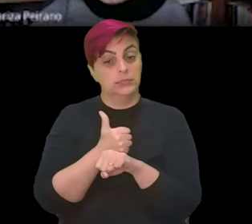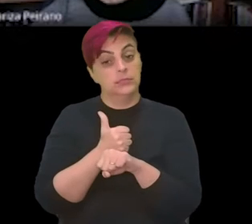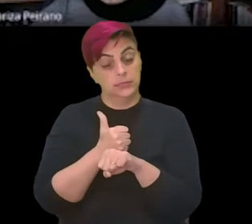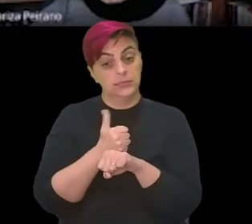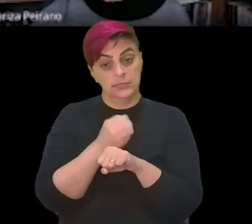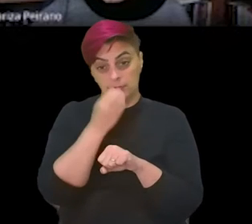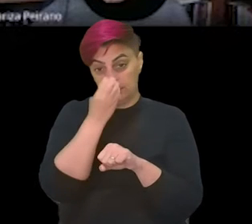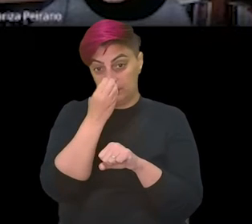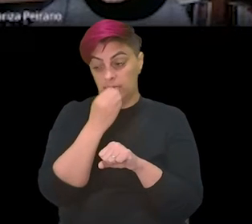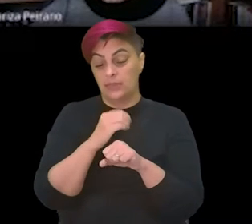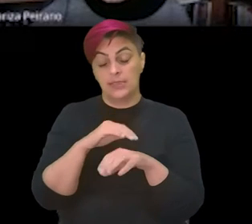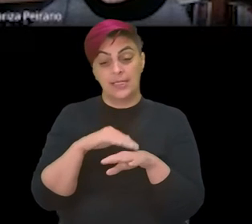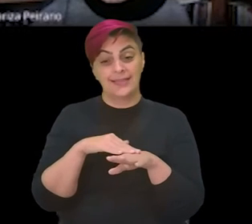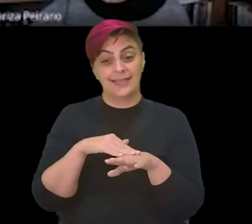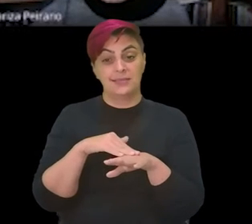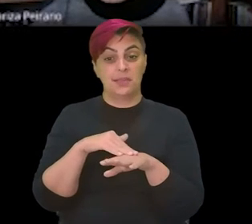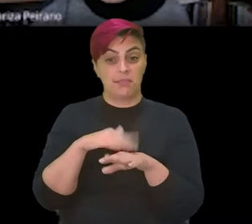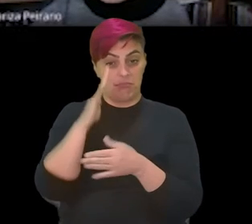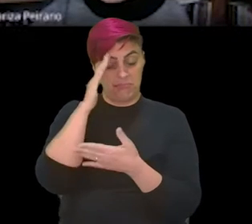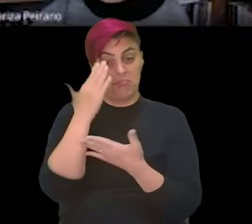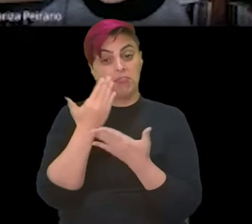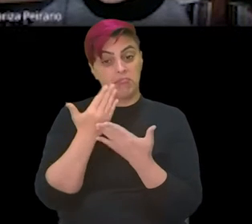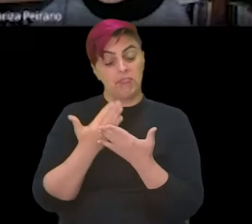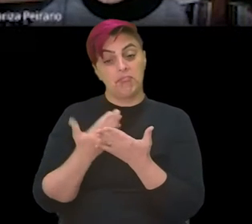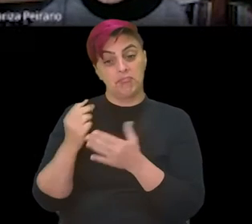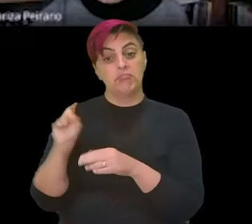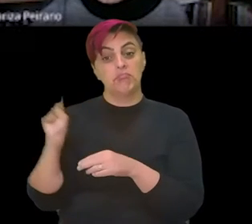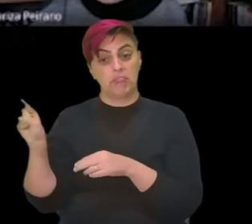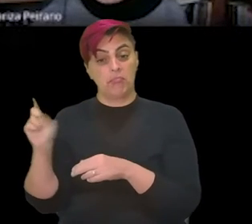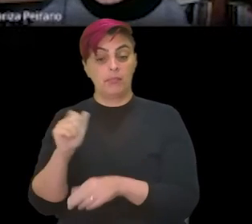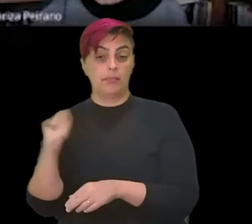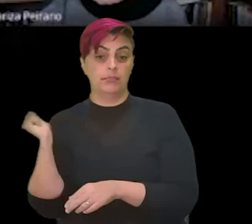mais confiáveis que missionários ou funcionários